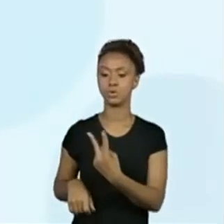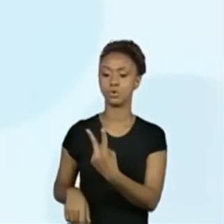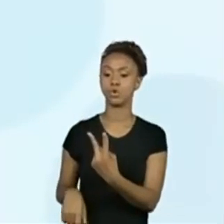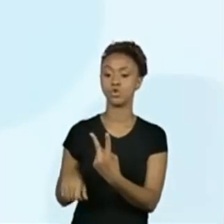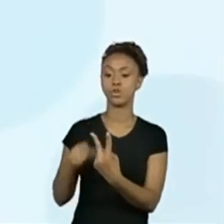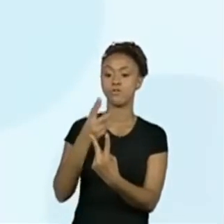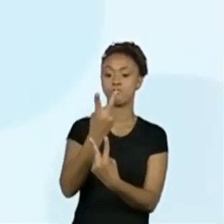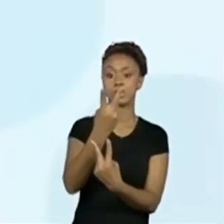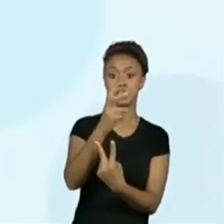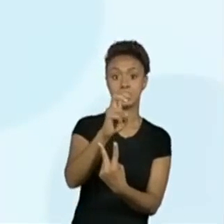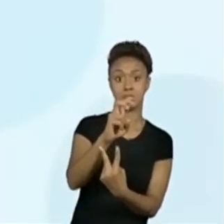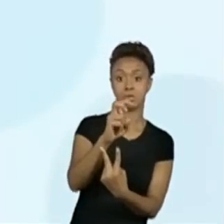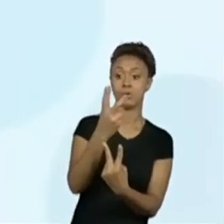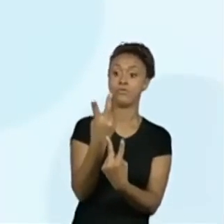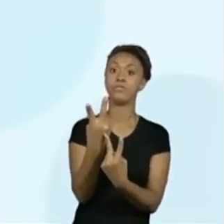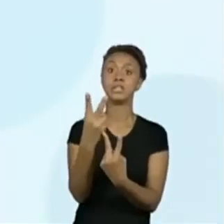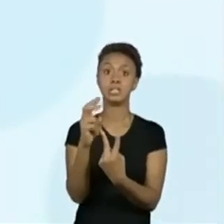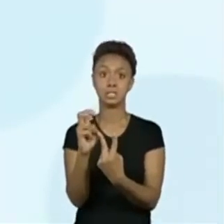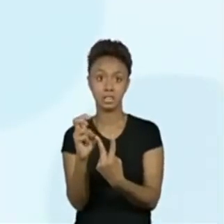2 de 25. Então, seriam